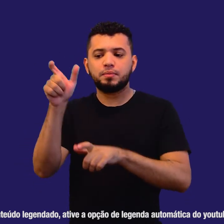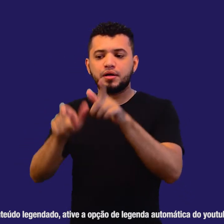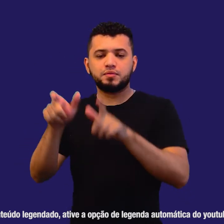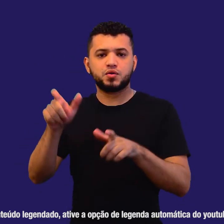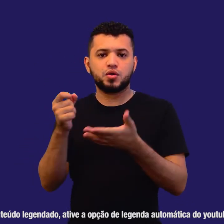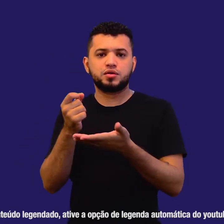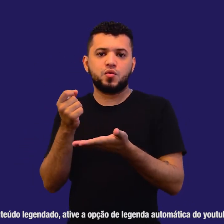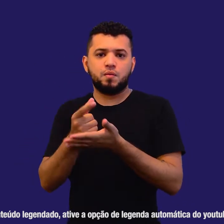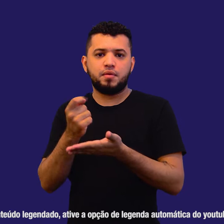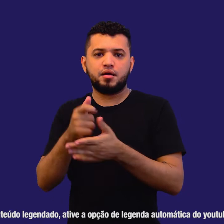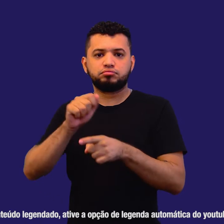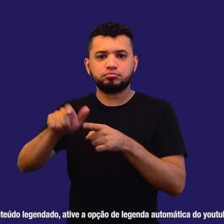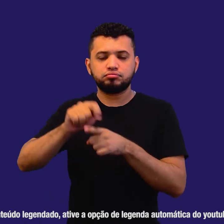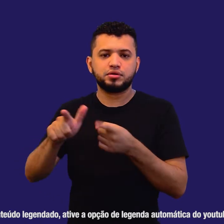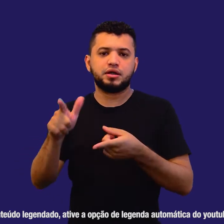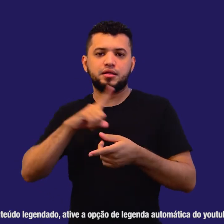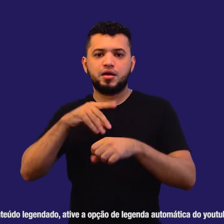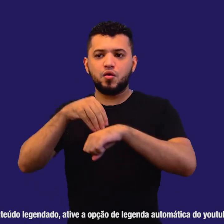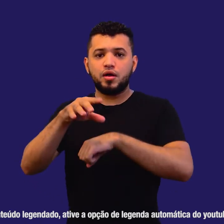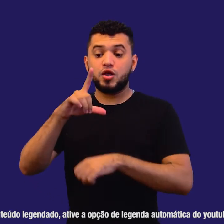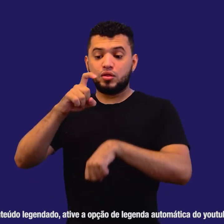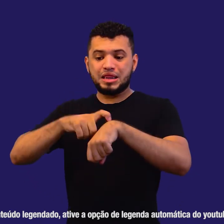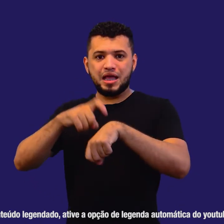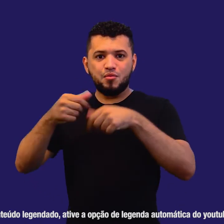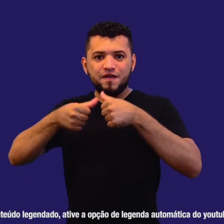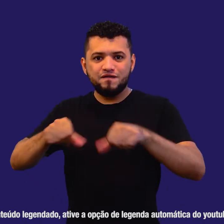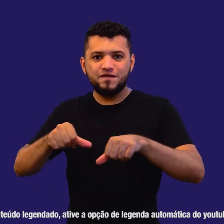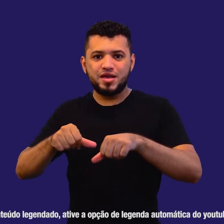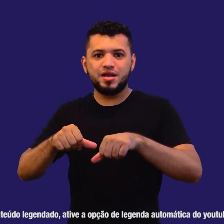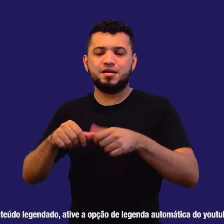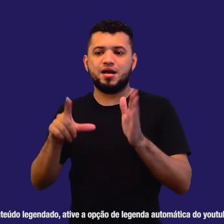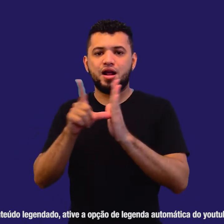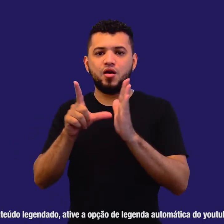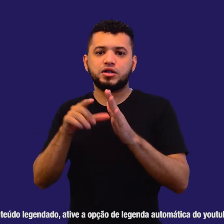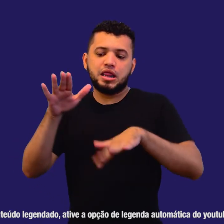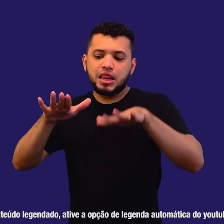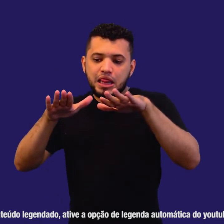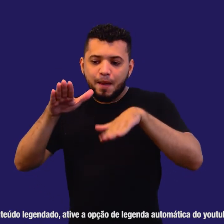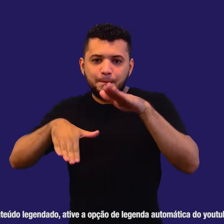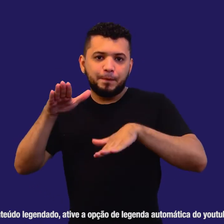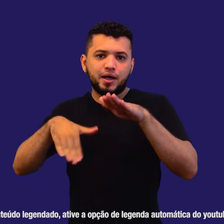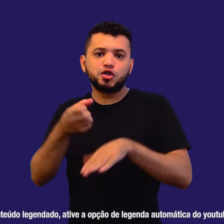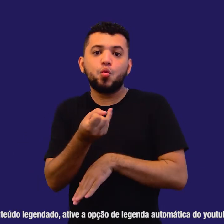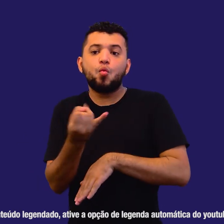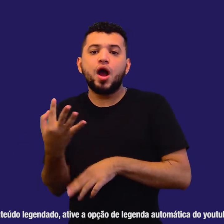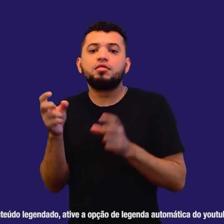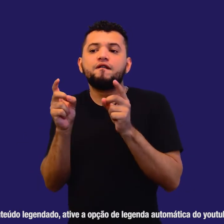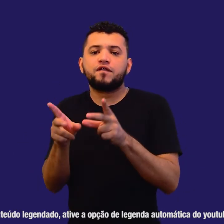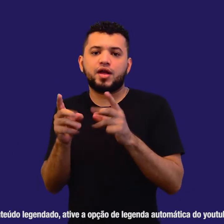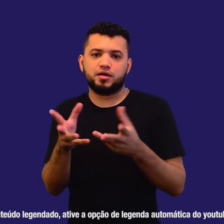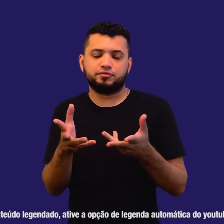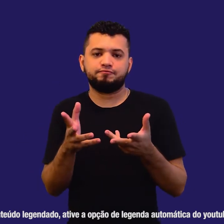fornecedores e o tempo de permanência deles na loja vai depender das vendas. Quer dizer, o público é o curador desses